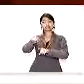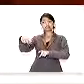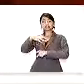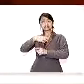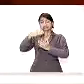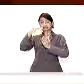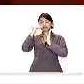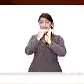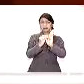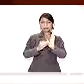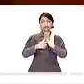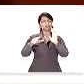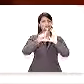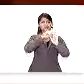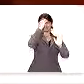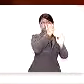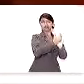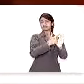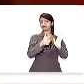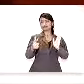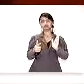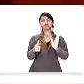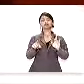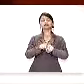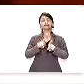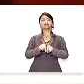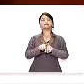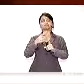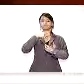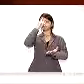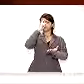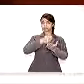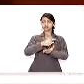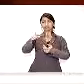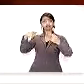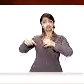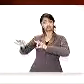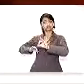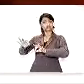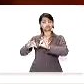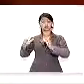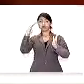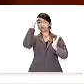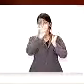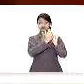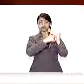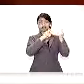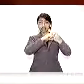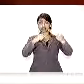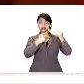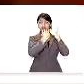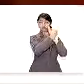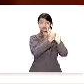ordenadores das despesas decorrentes com determinação para as providências previstas no artigo 2º inciso